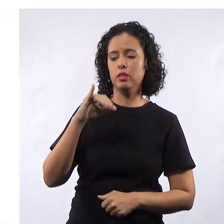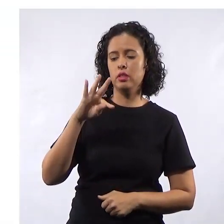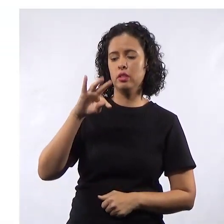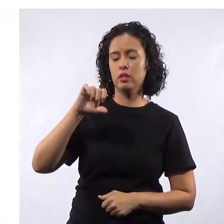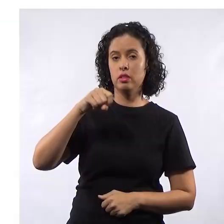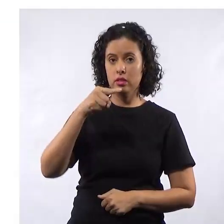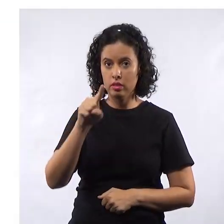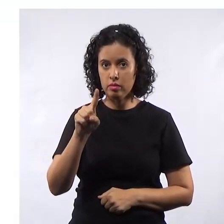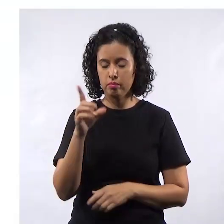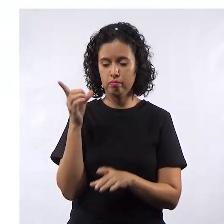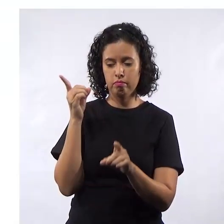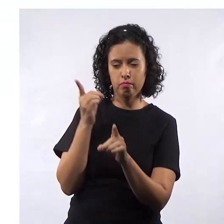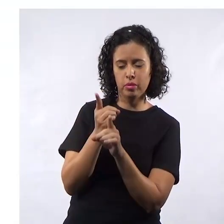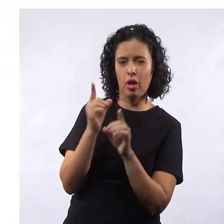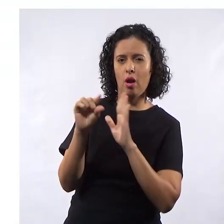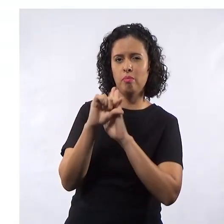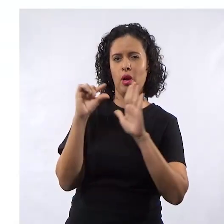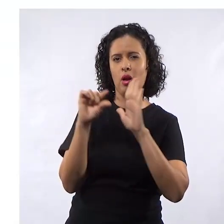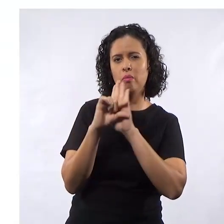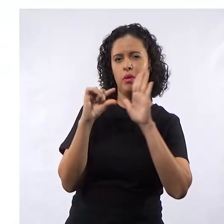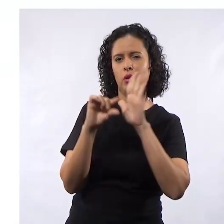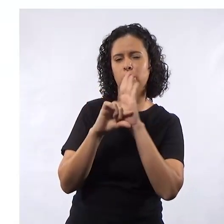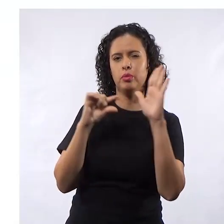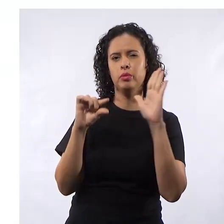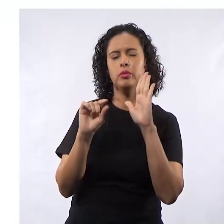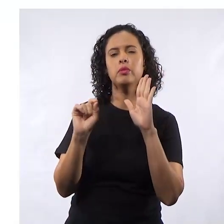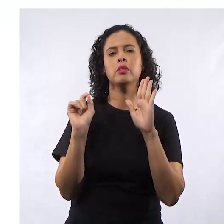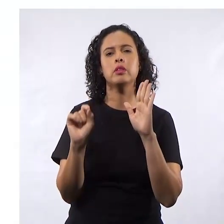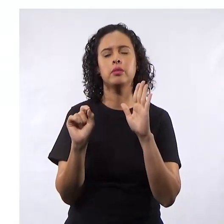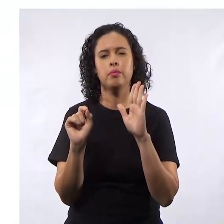né? E aí você vê cláusulas,